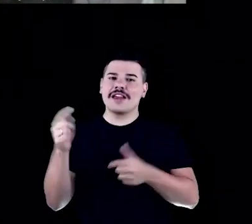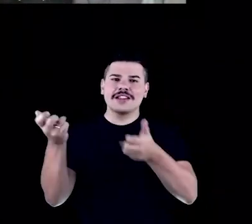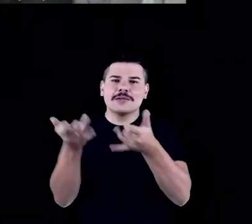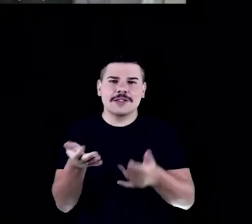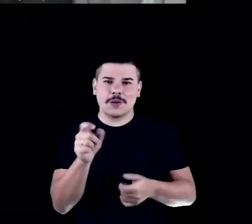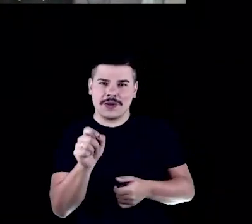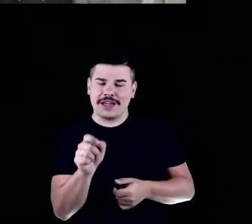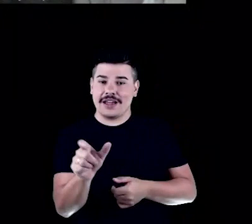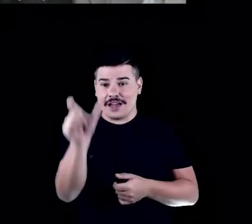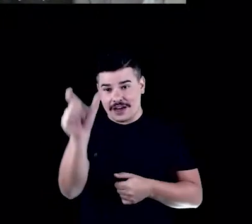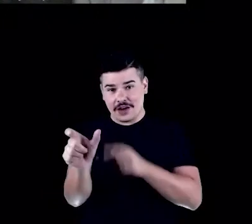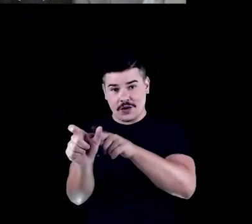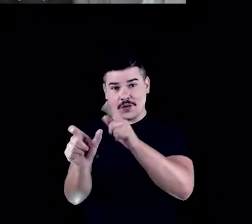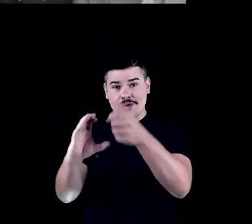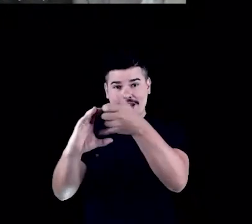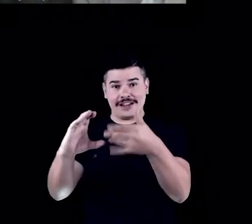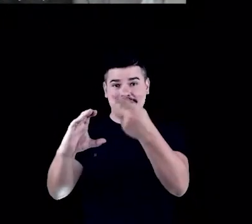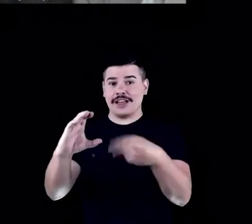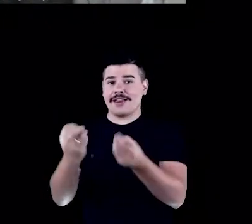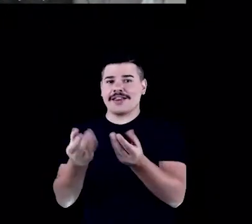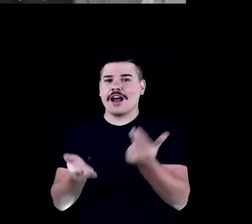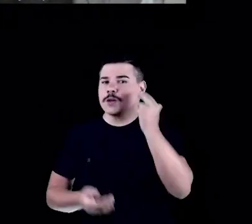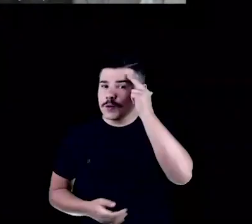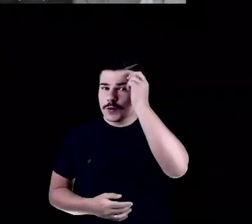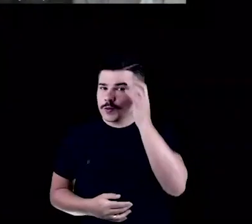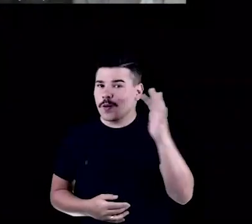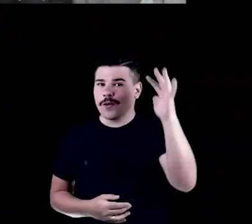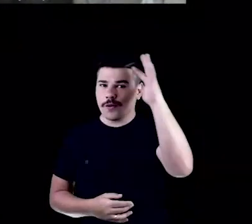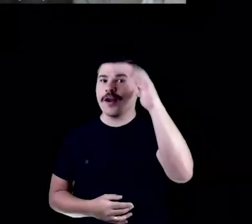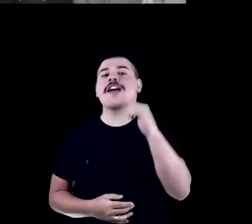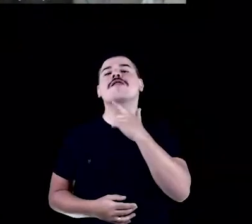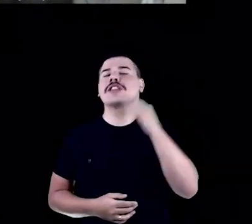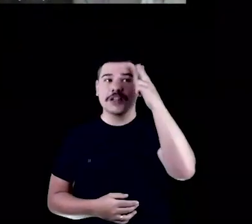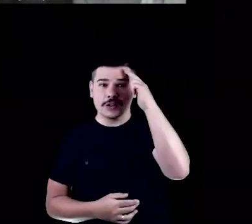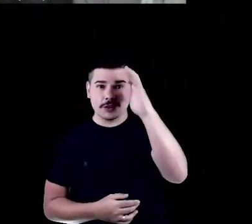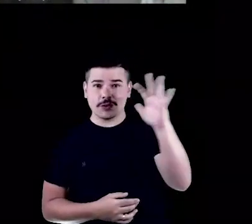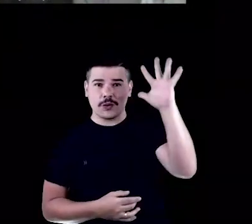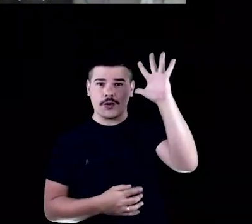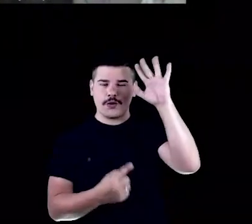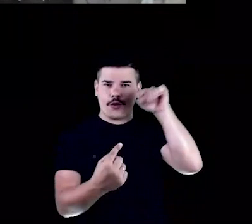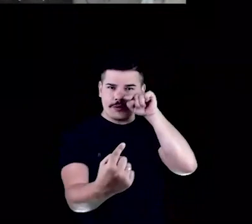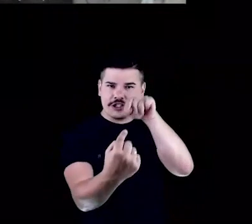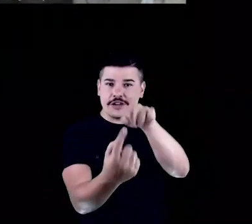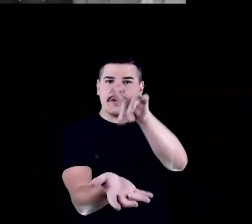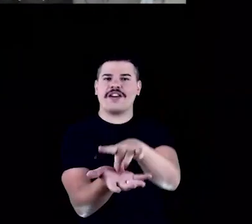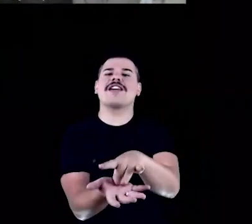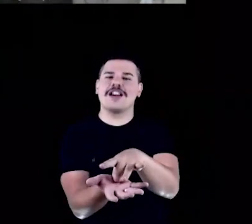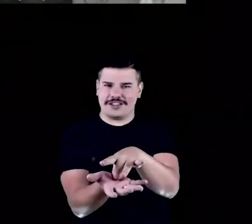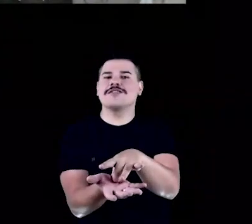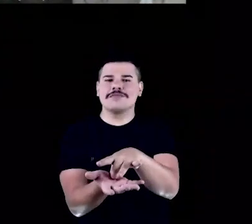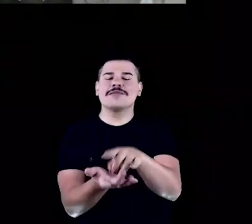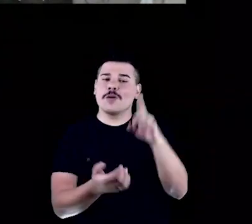Sandman. E ele fala que uma das atribuições do sonhar é determinar a realidade, assim. O